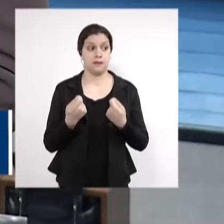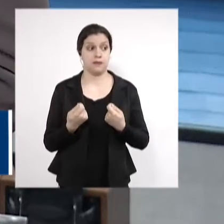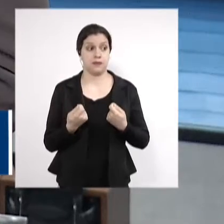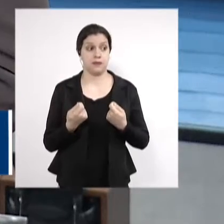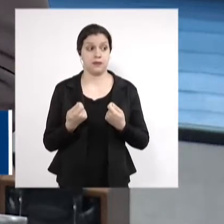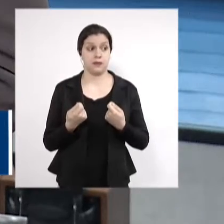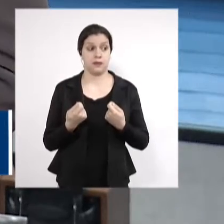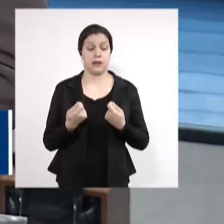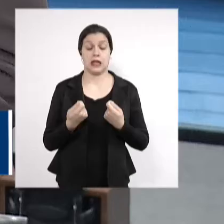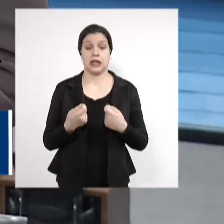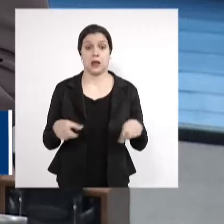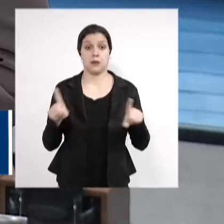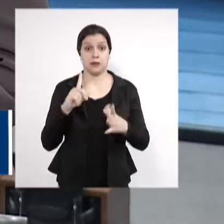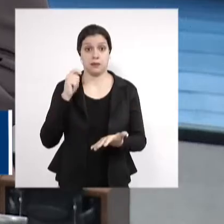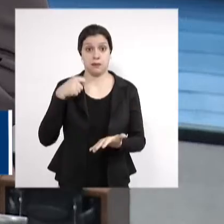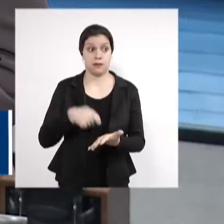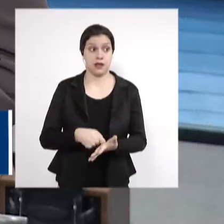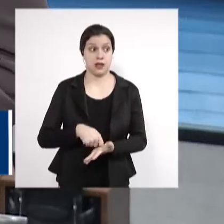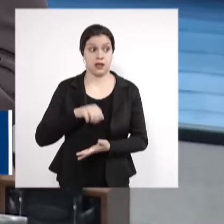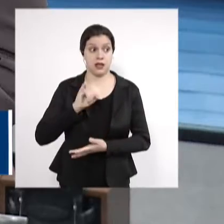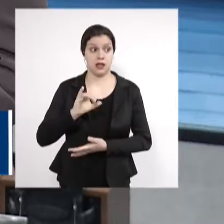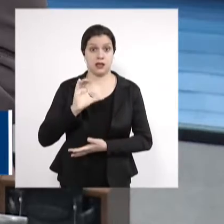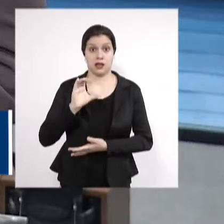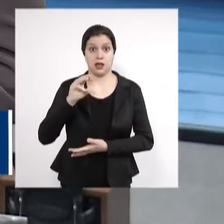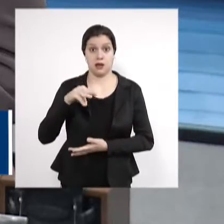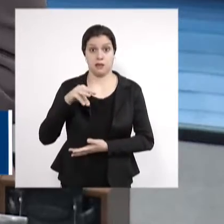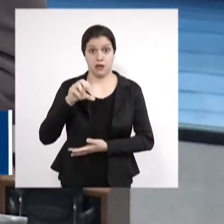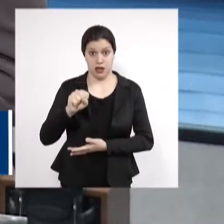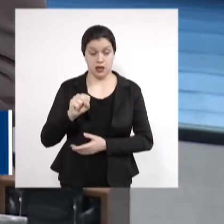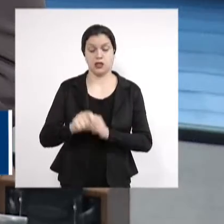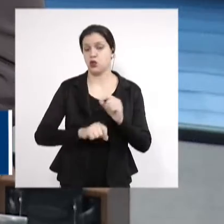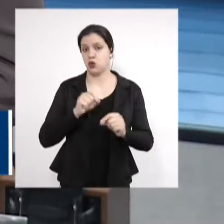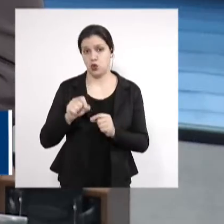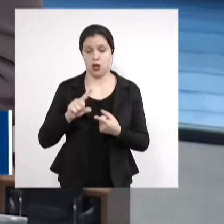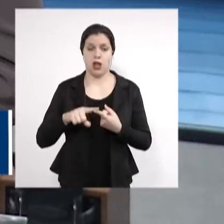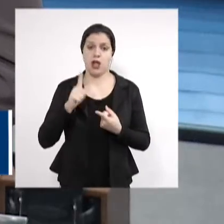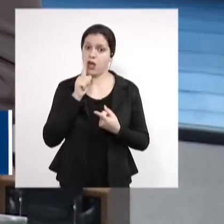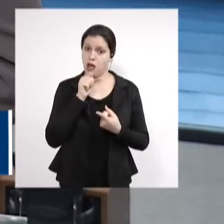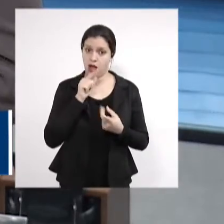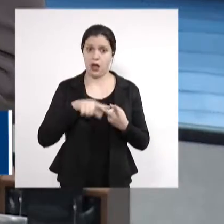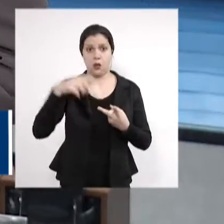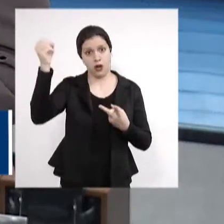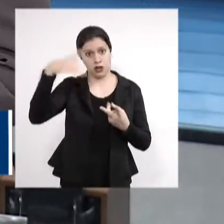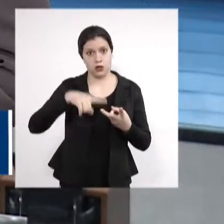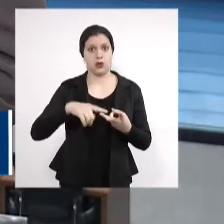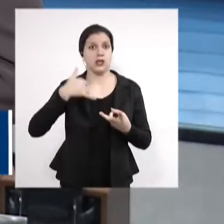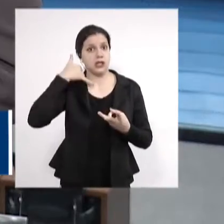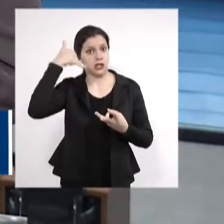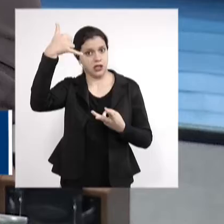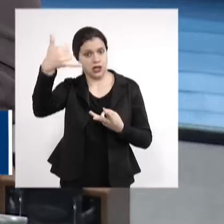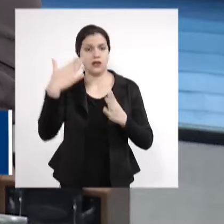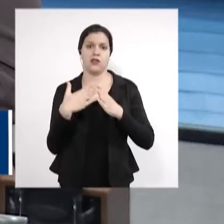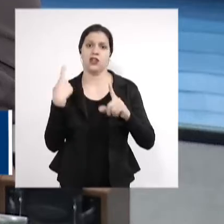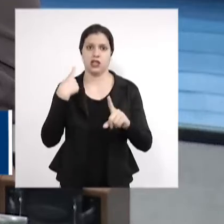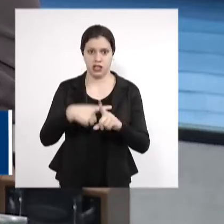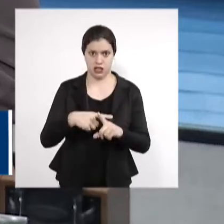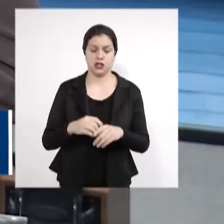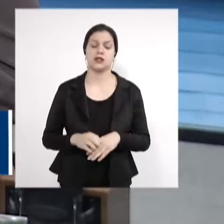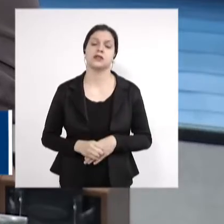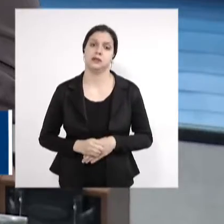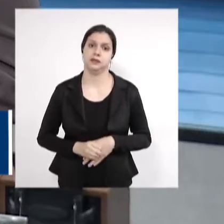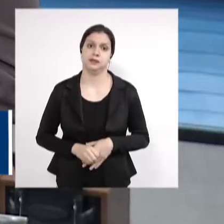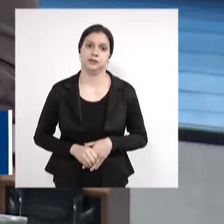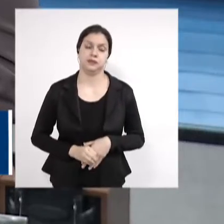água e luz, água, luz e telefone para as igrejas, templos religiosos. De qualquer prática,